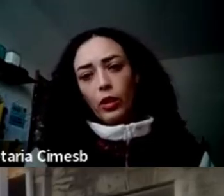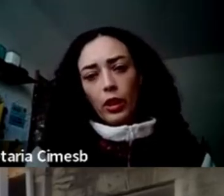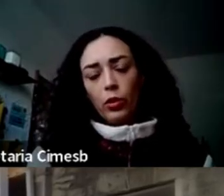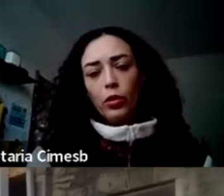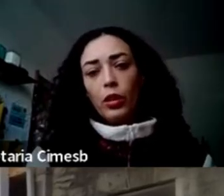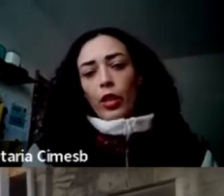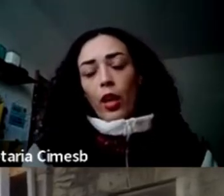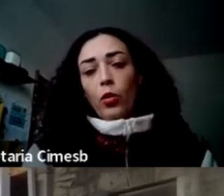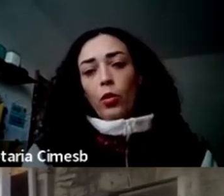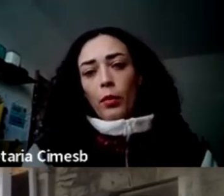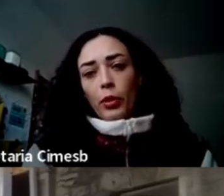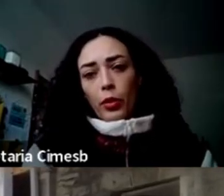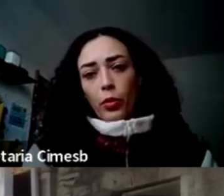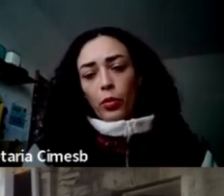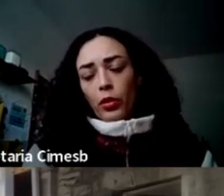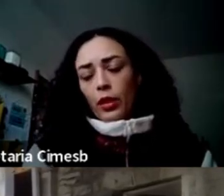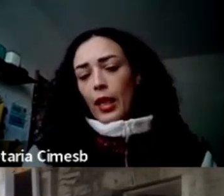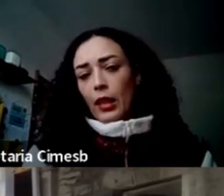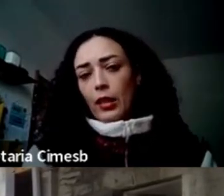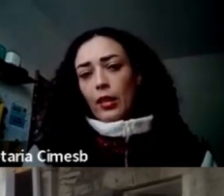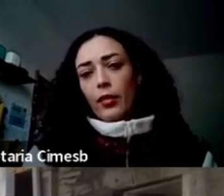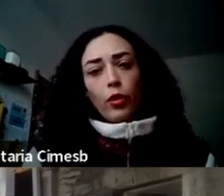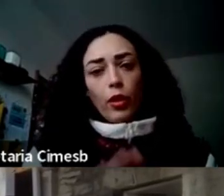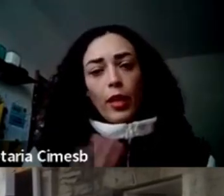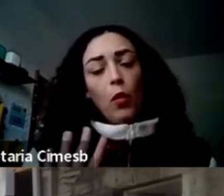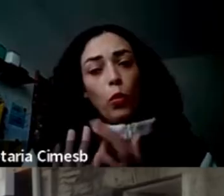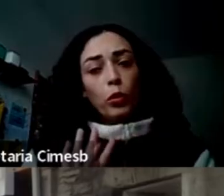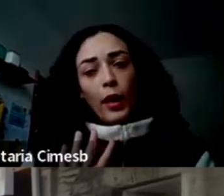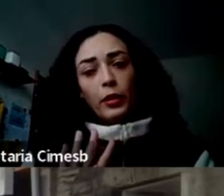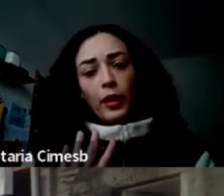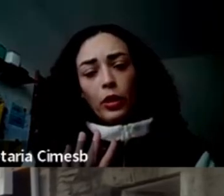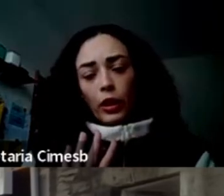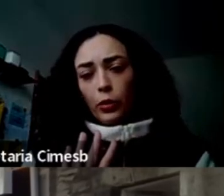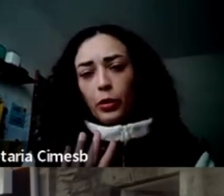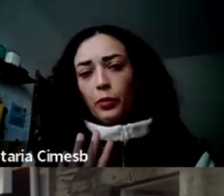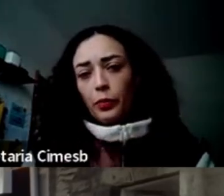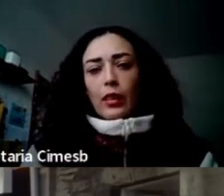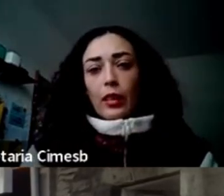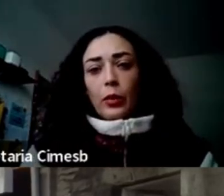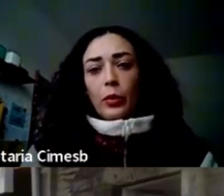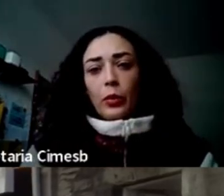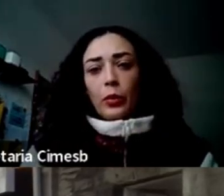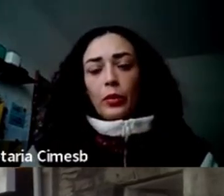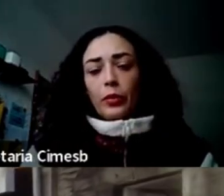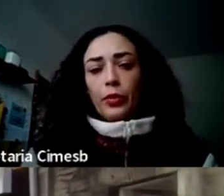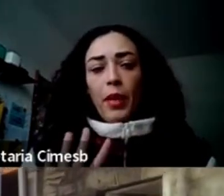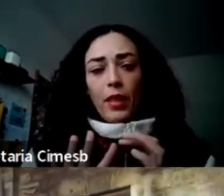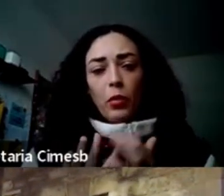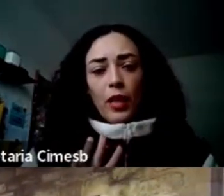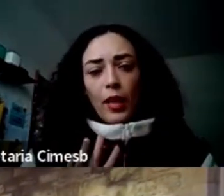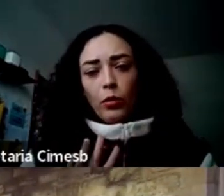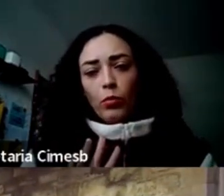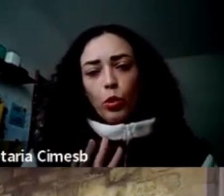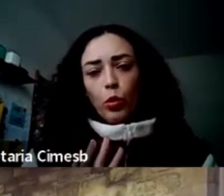5 sentidos. Já a pessoa surda, ela só tem os 4 sentidos. Então, fica